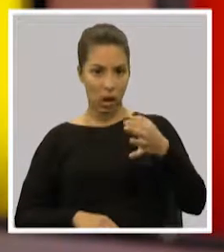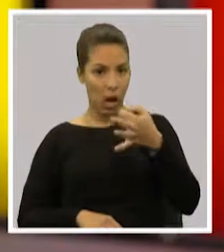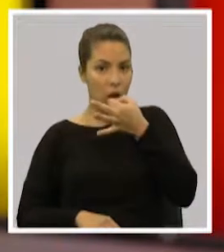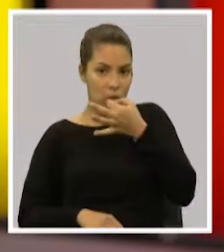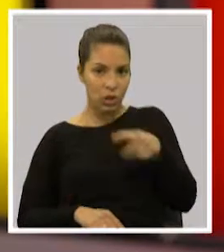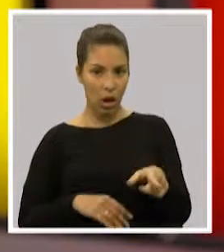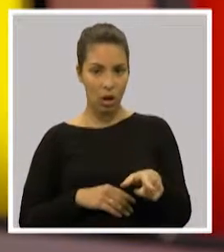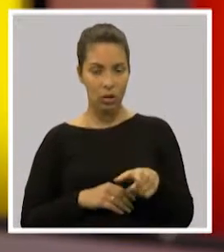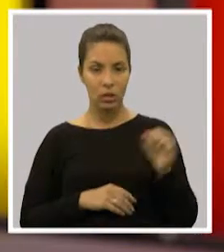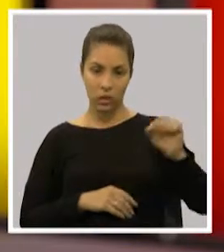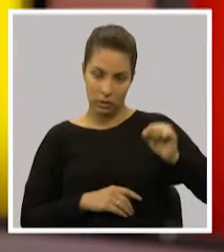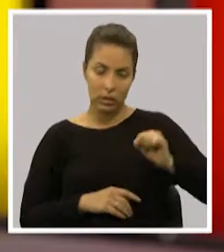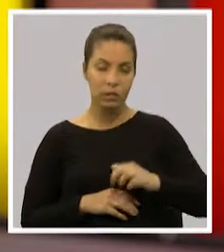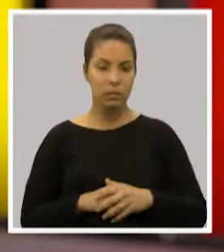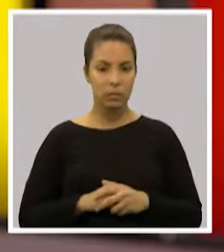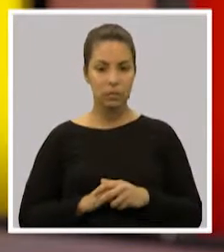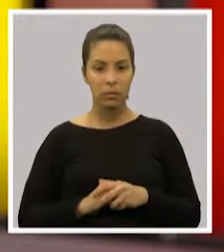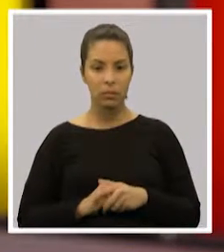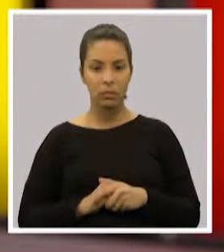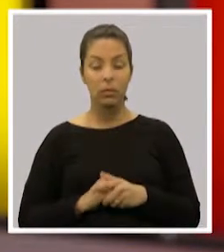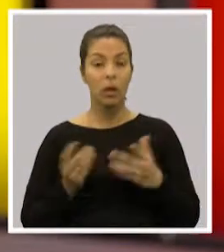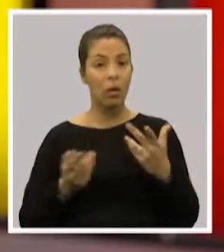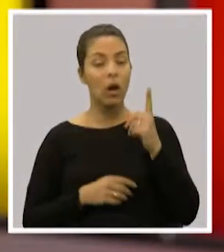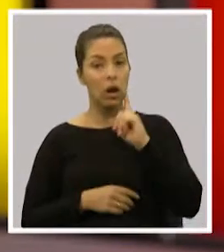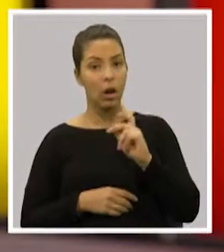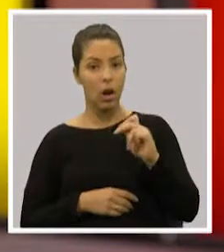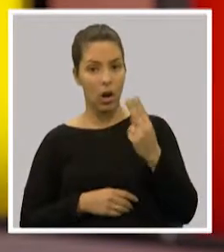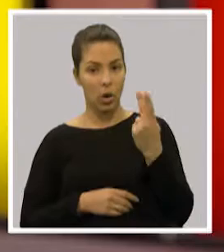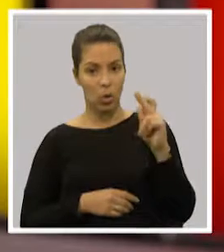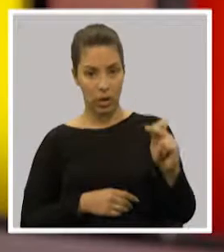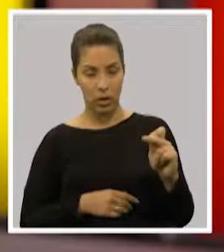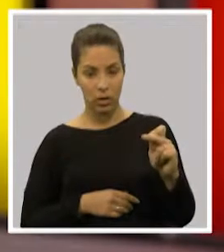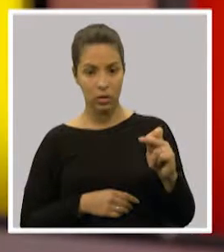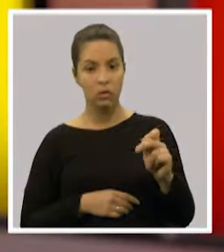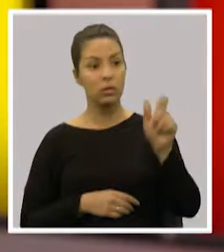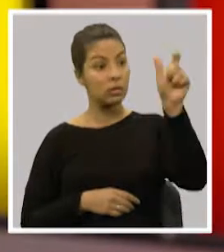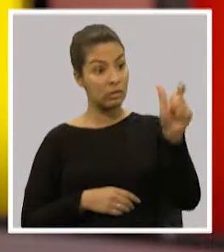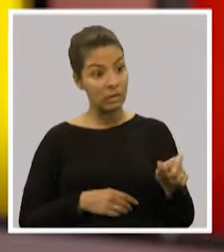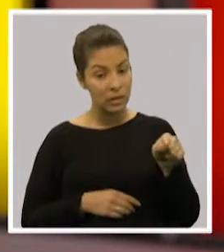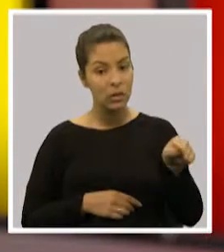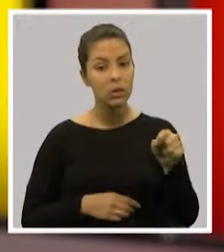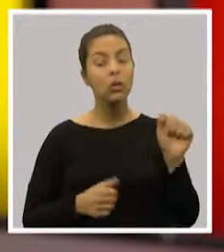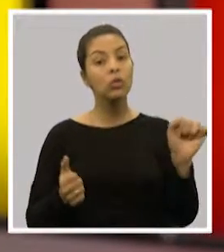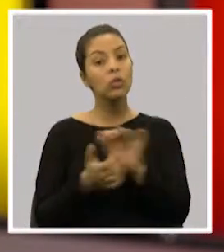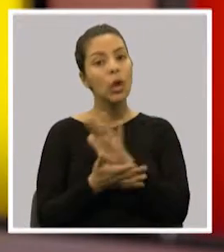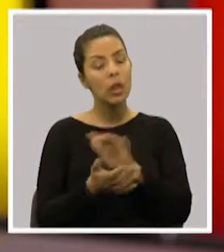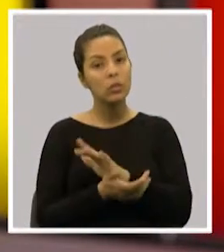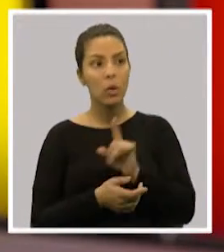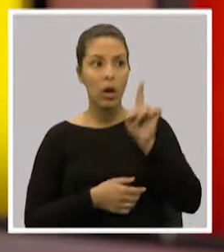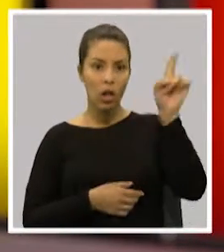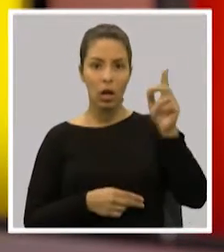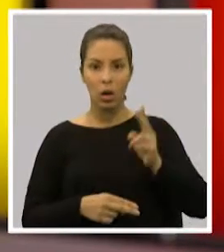Aura é cristã. E então a Aura consegue-me dizer que o jornalismo que se faz